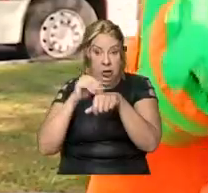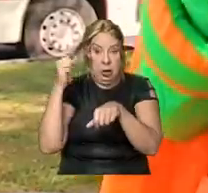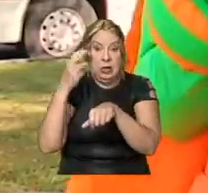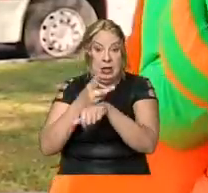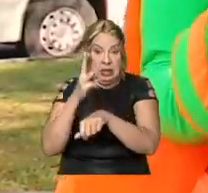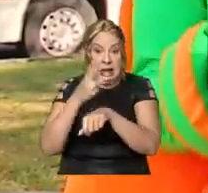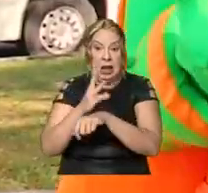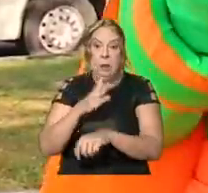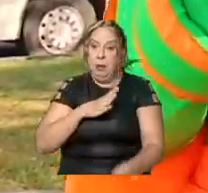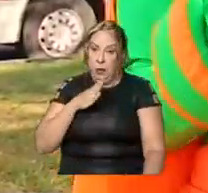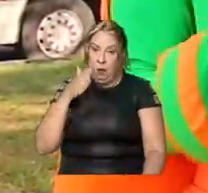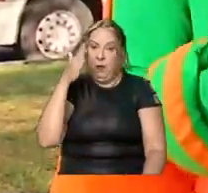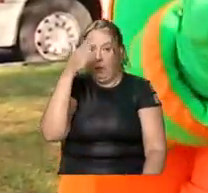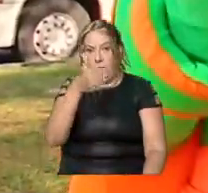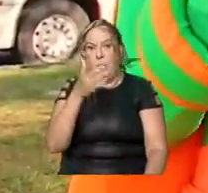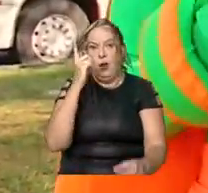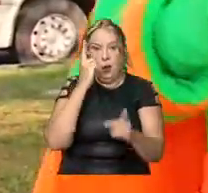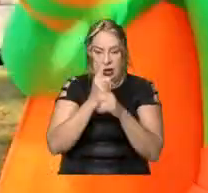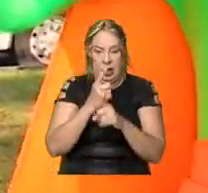até vocês.